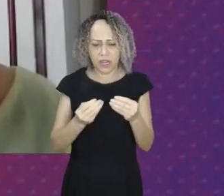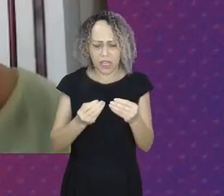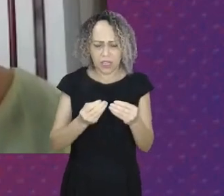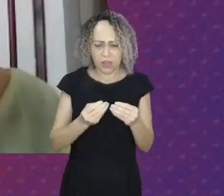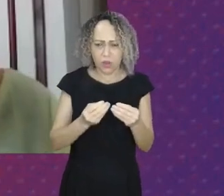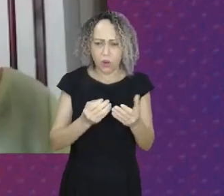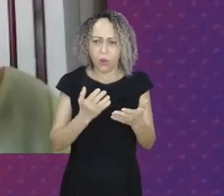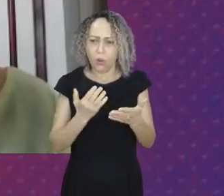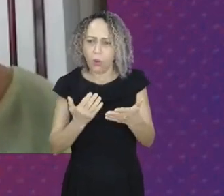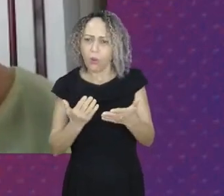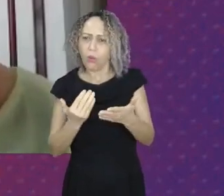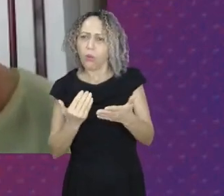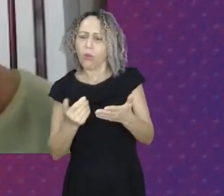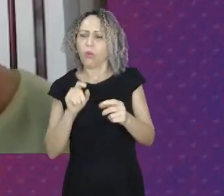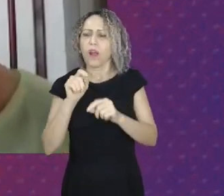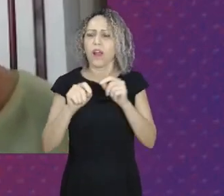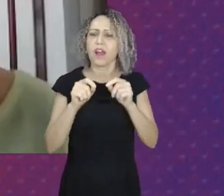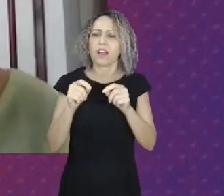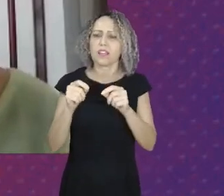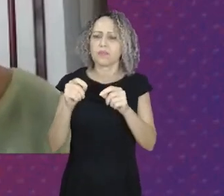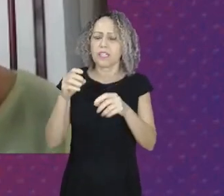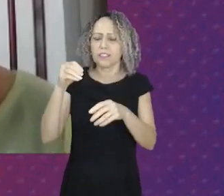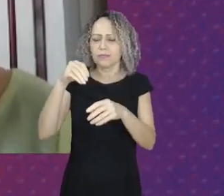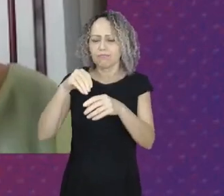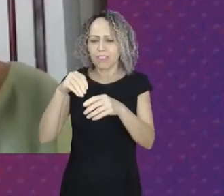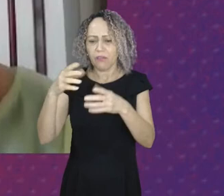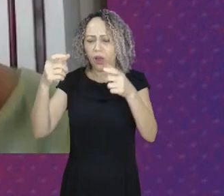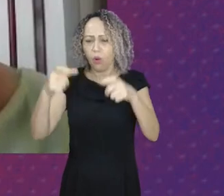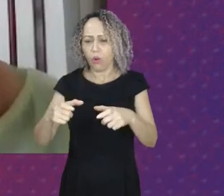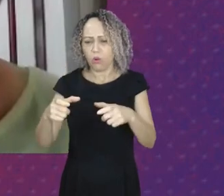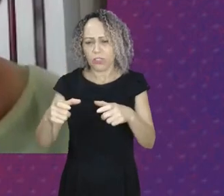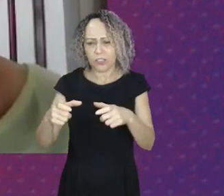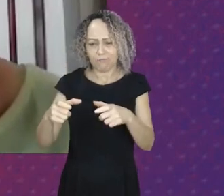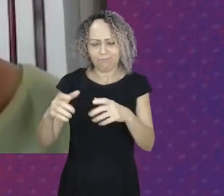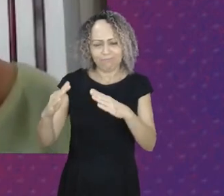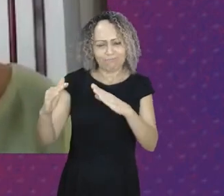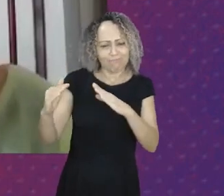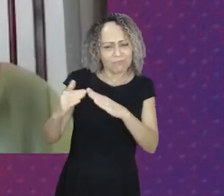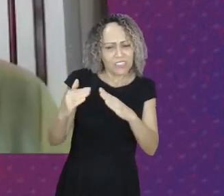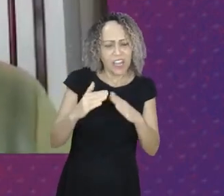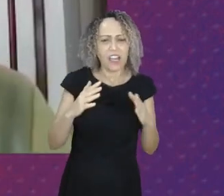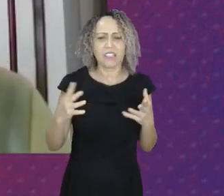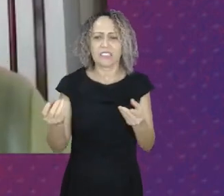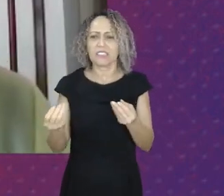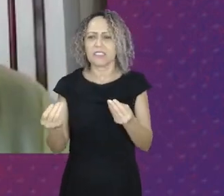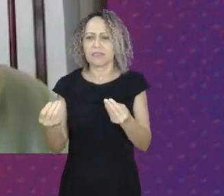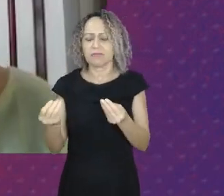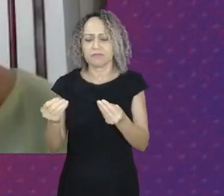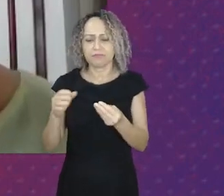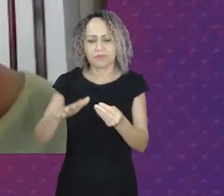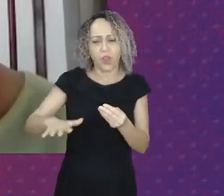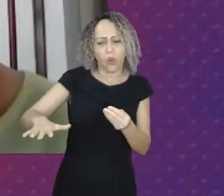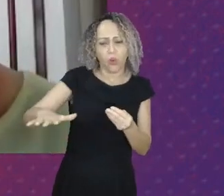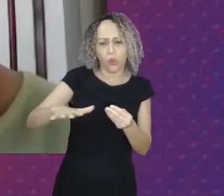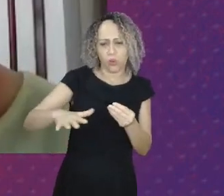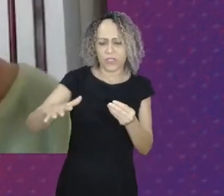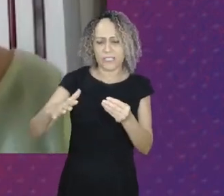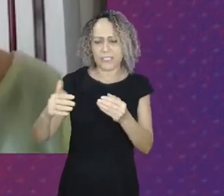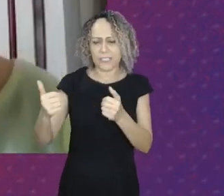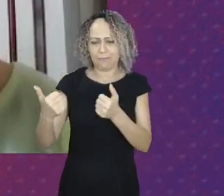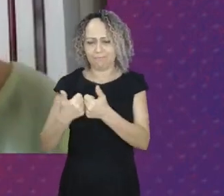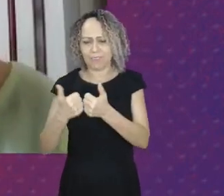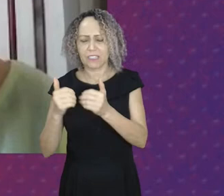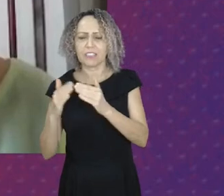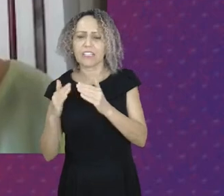estavam no entorno da casa, nos quintais, e fosse comprado pela Companhia Nacional de Abastecimento, né, a CONAB,